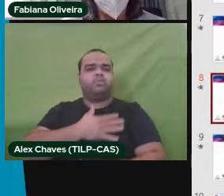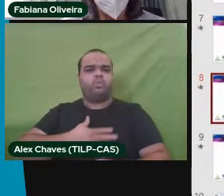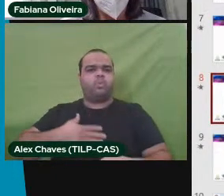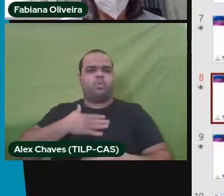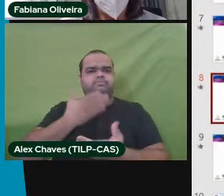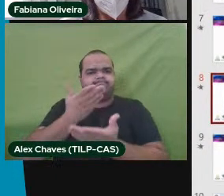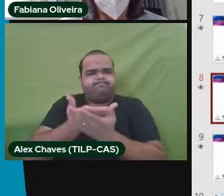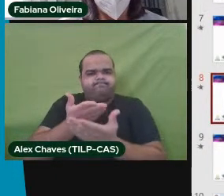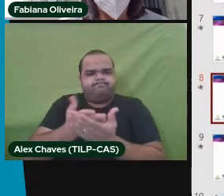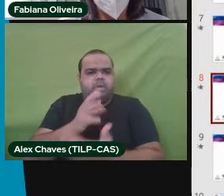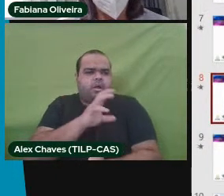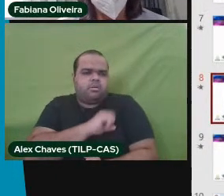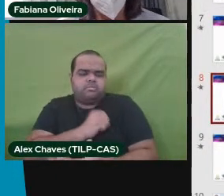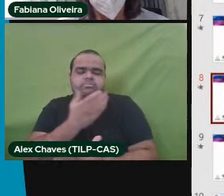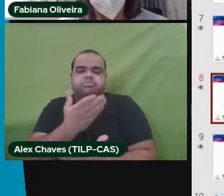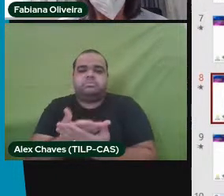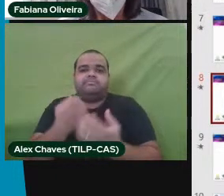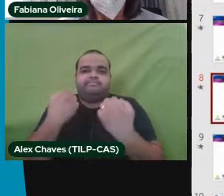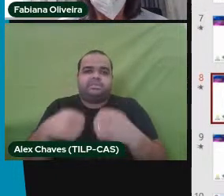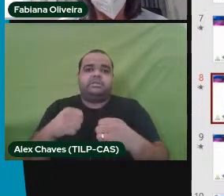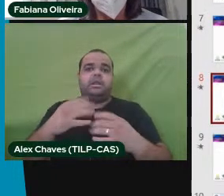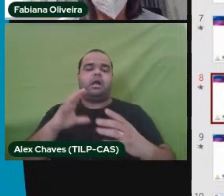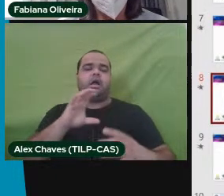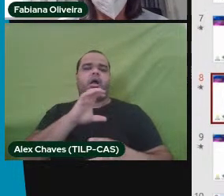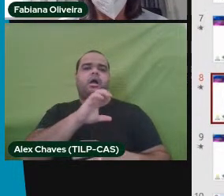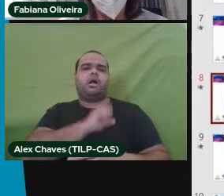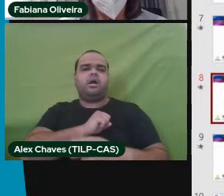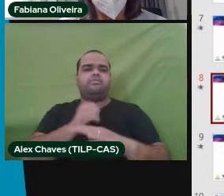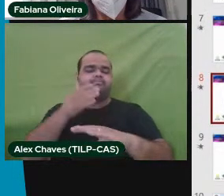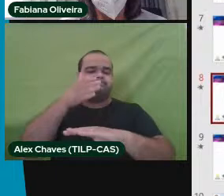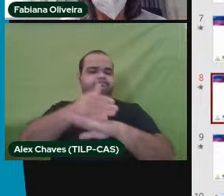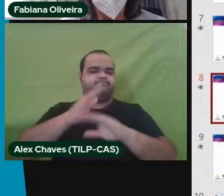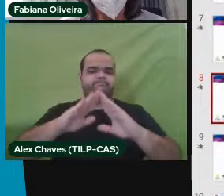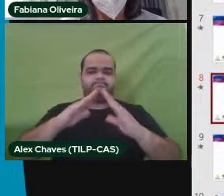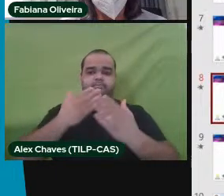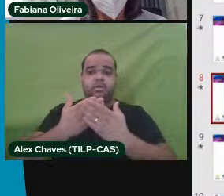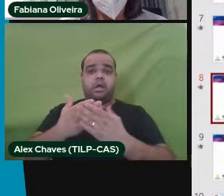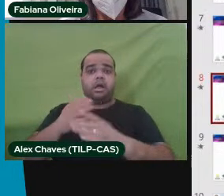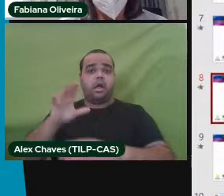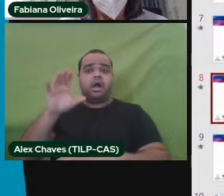estudo, amar a escola, amar o professor.